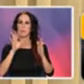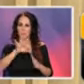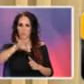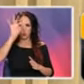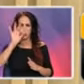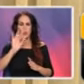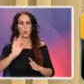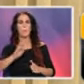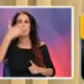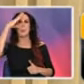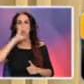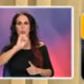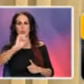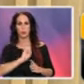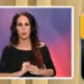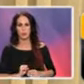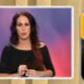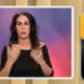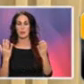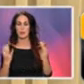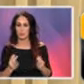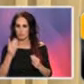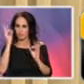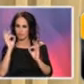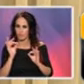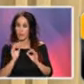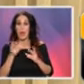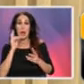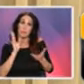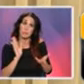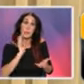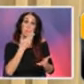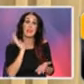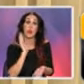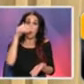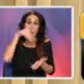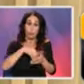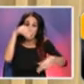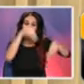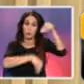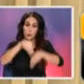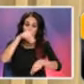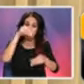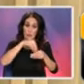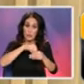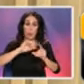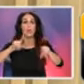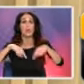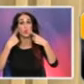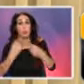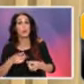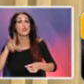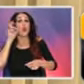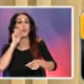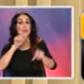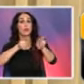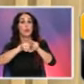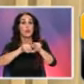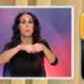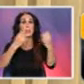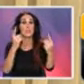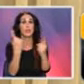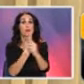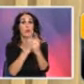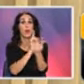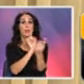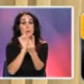o Primeiro-Ministro, tendo em conta os resultados eleitorais, depois de ouvidos os partidos